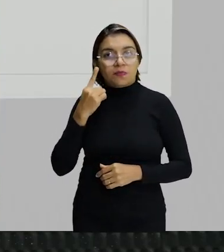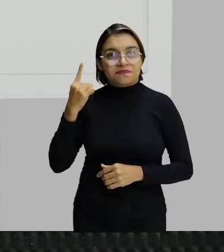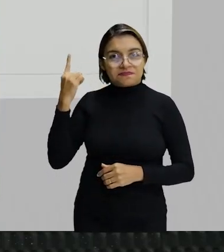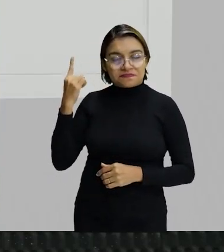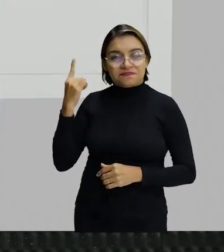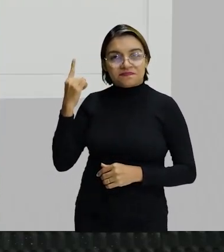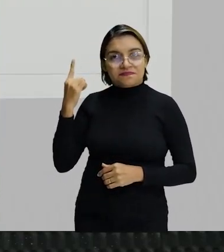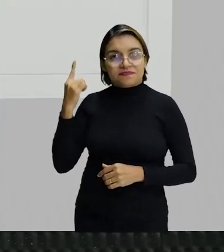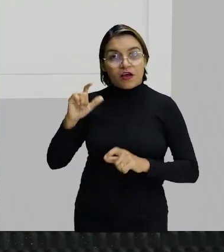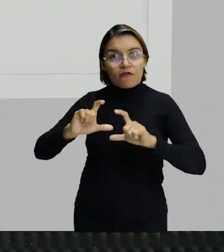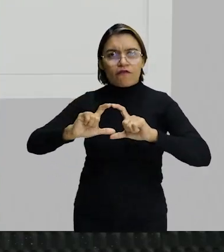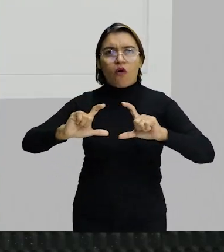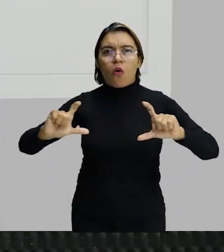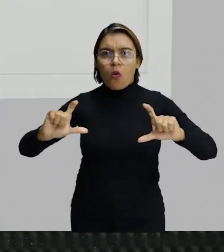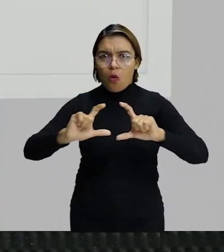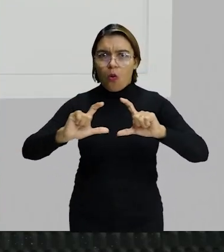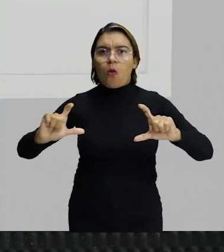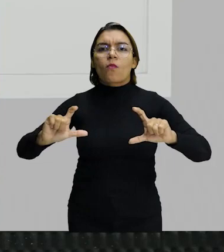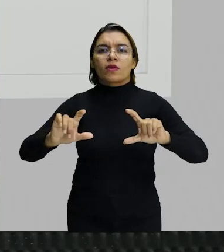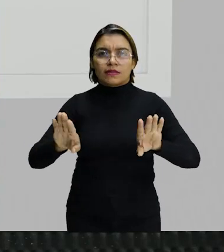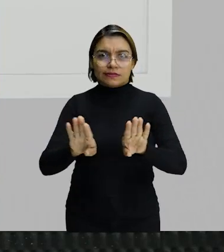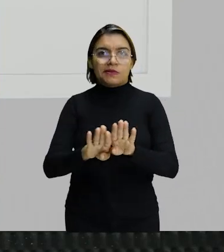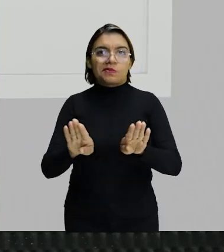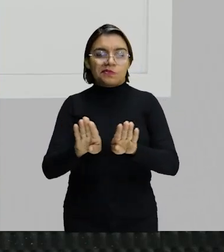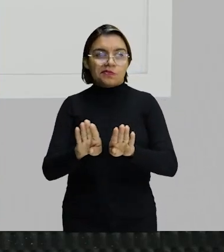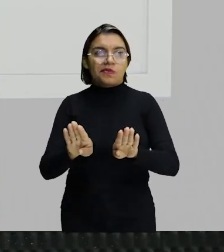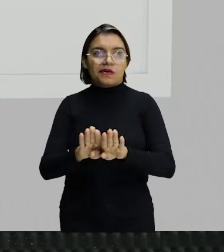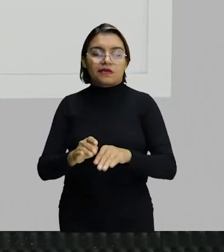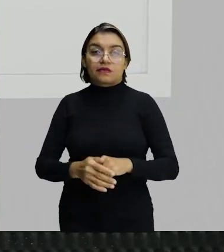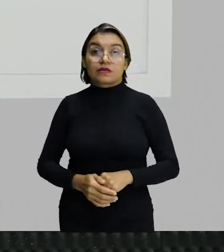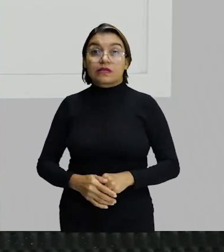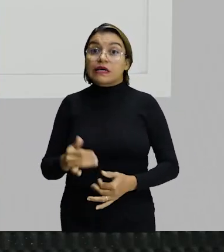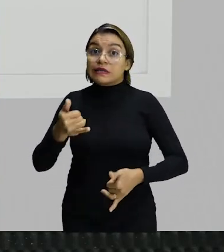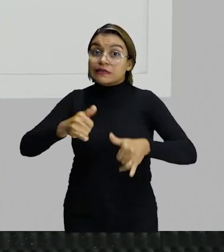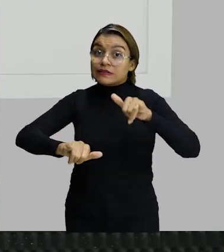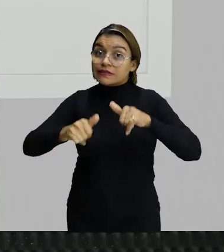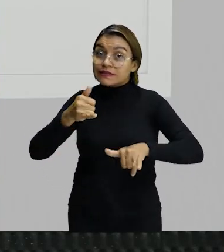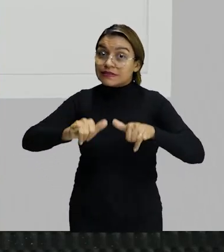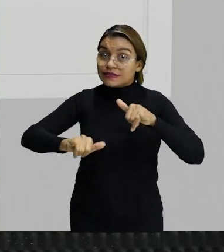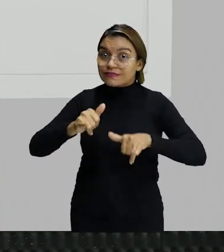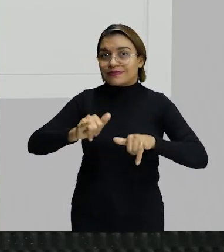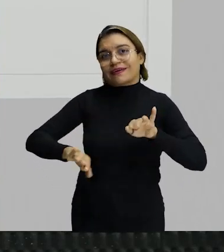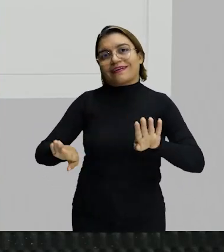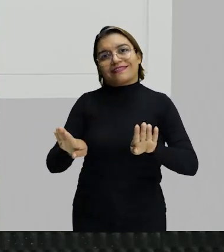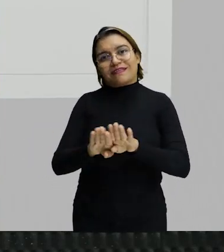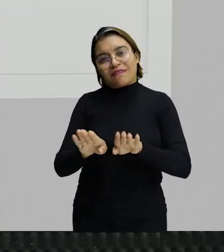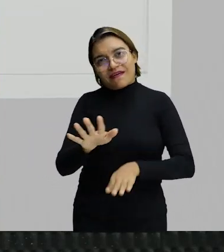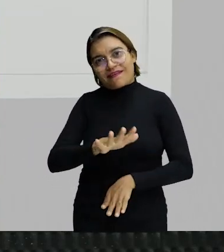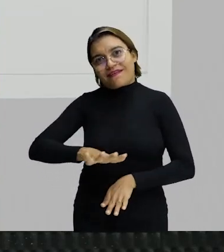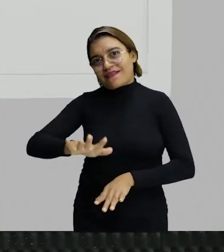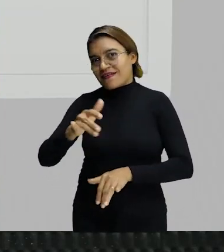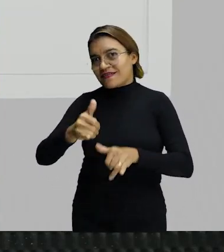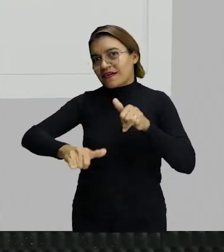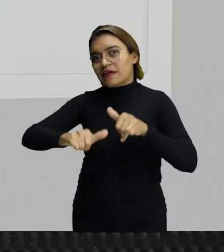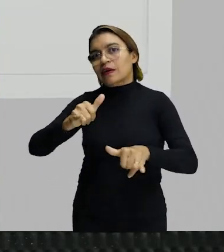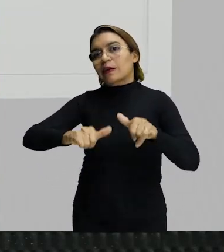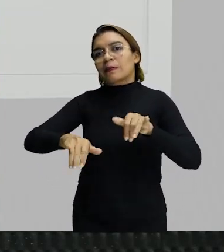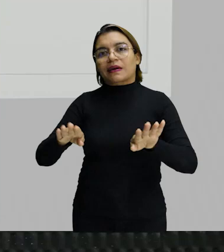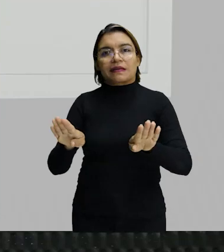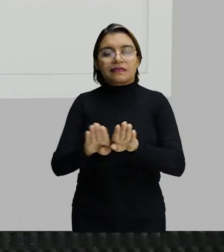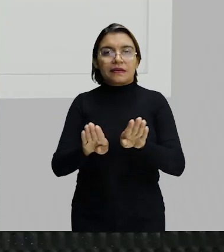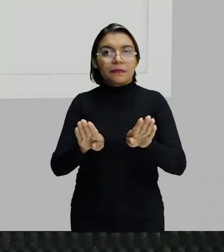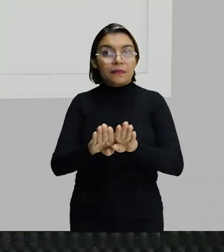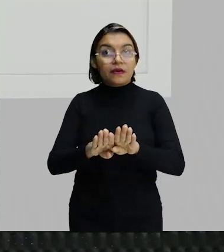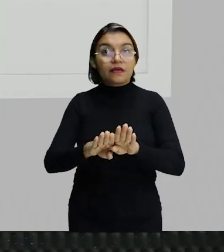Fórmulas da química também, olha. A famosa dedução de fórmula, né? Que a gente sabe,